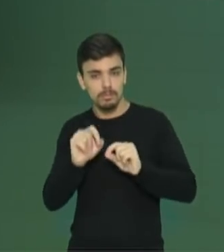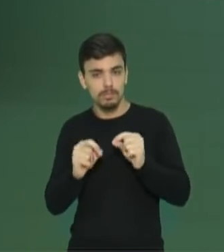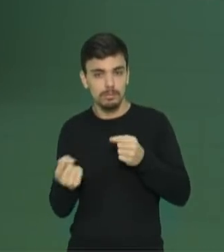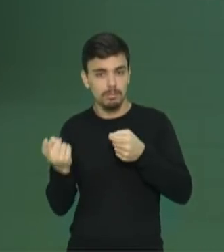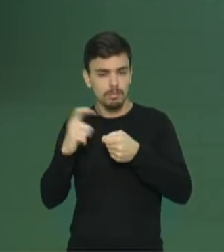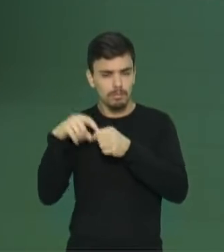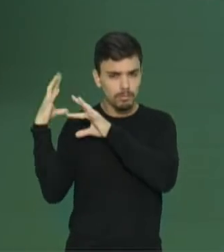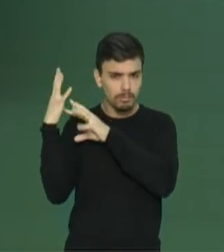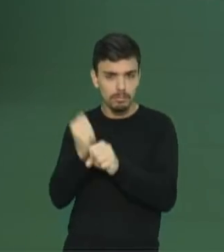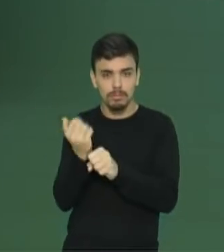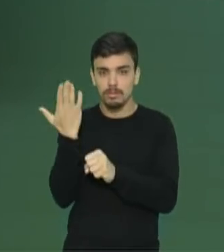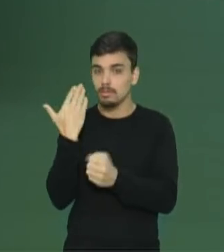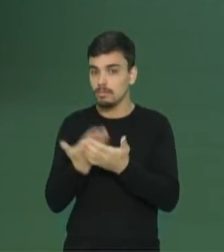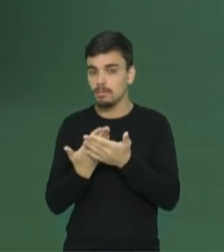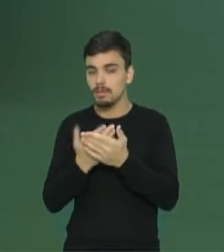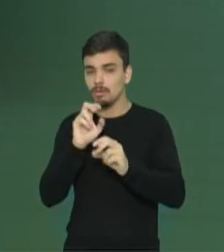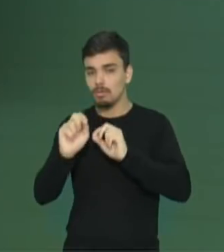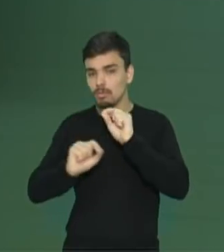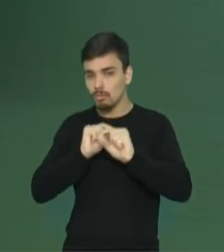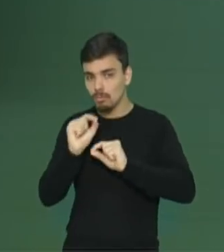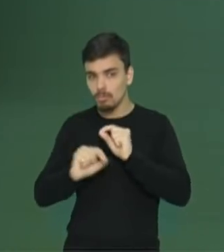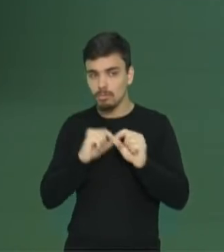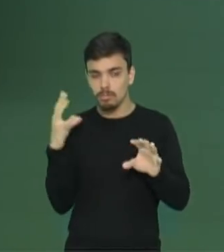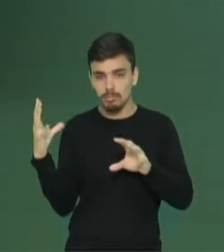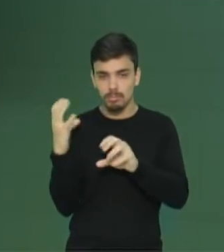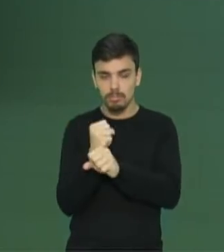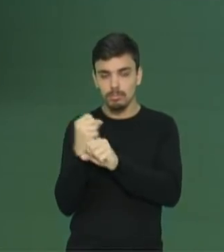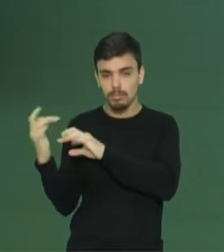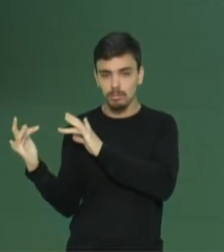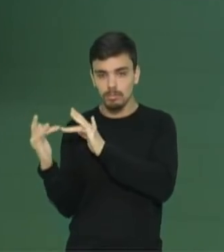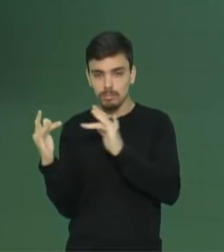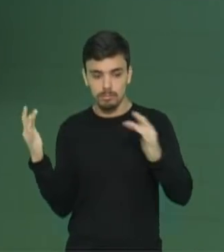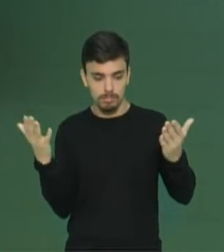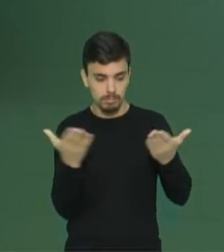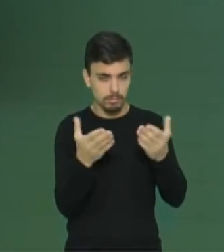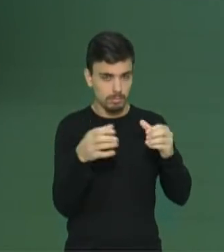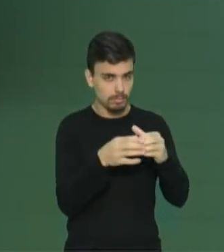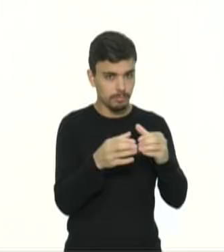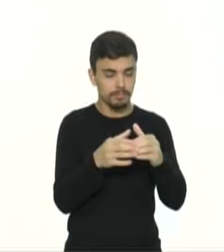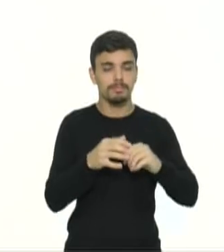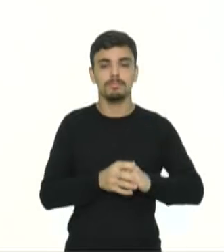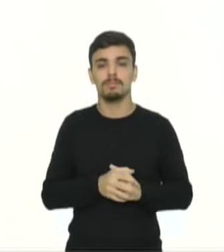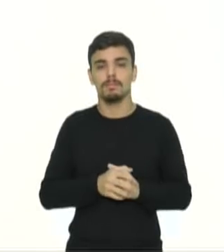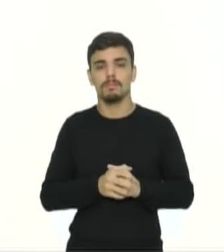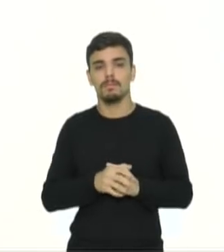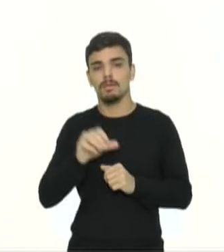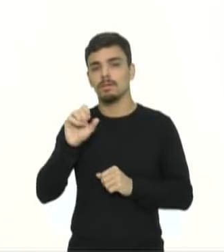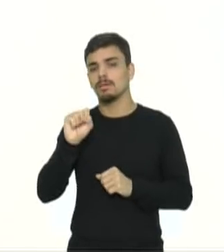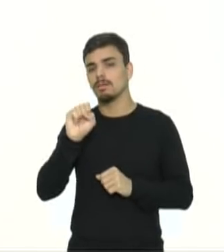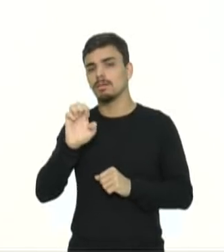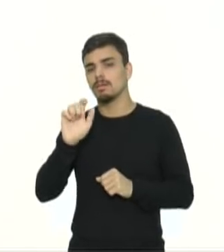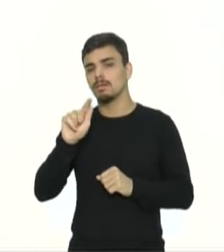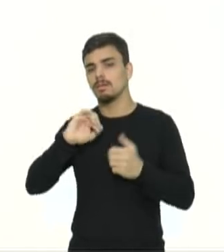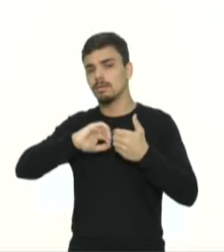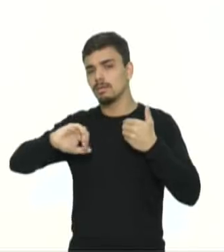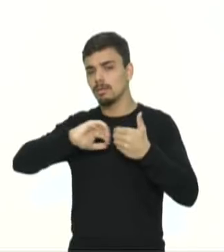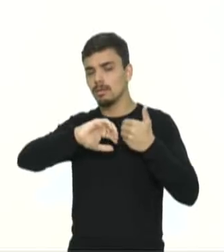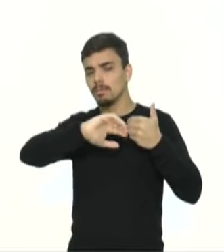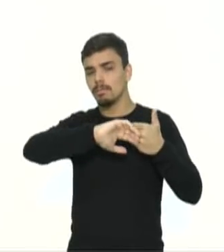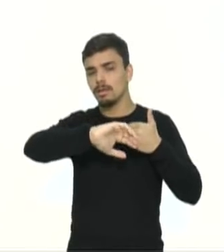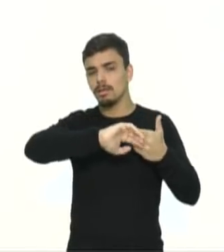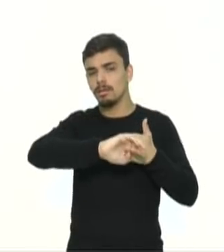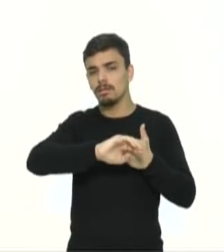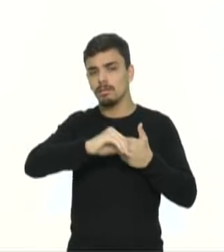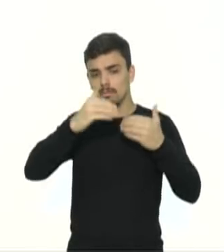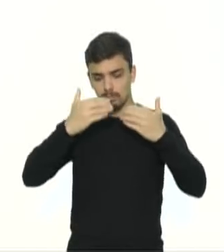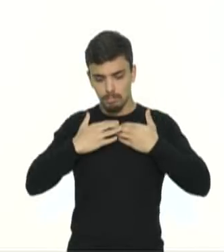da aula passada, de algo que conecta o grupo da aula passada com o grupo de hoje. Segmentação do corpo. O corpo dividido